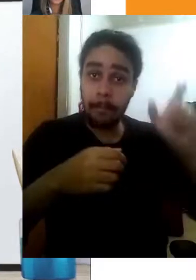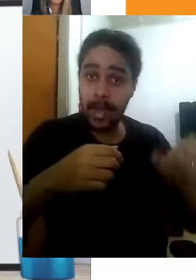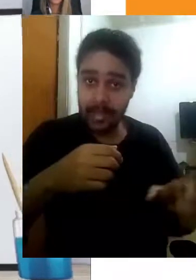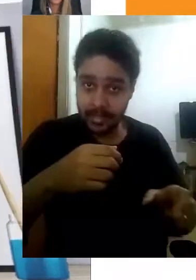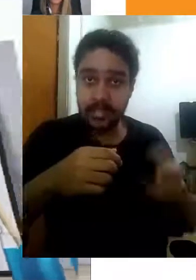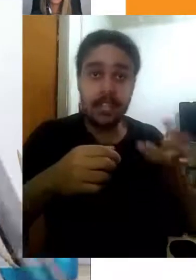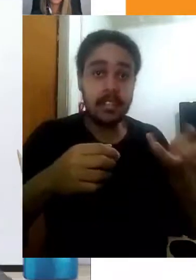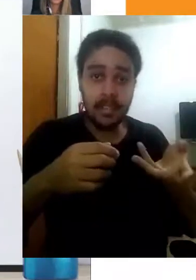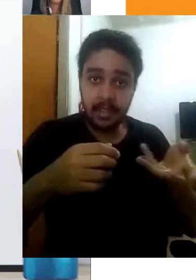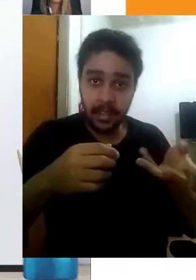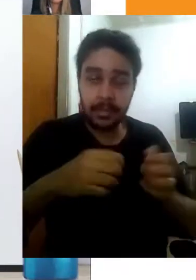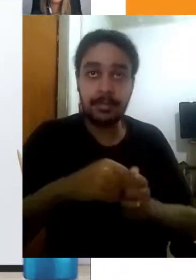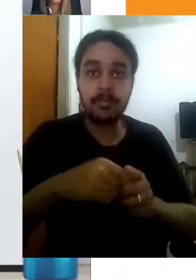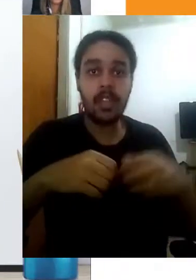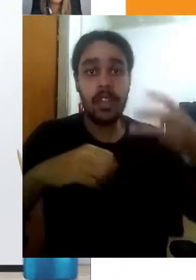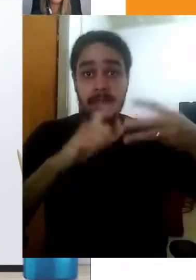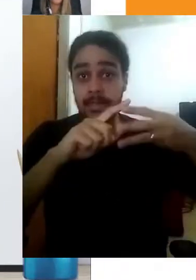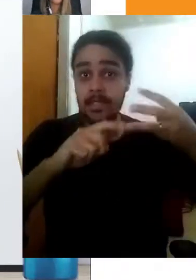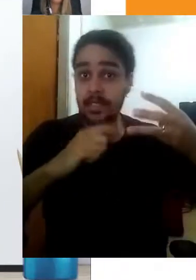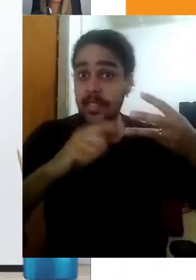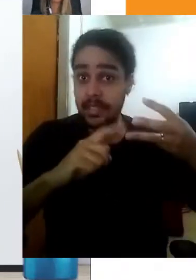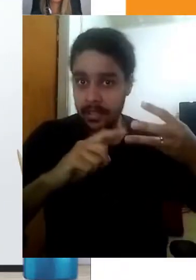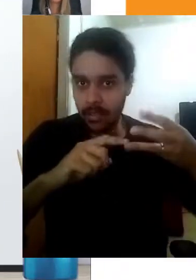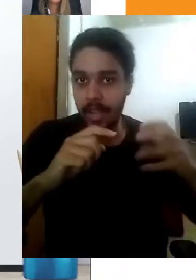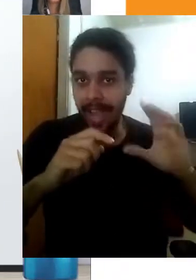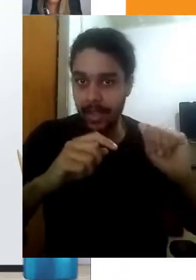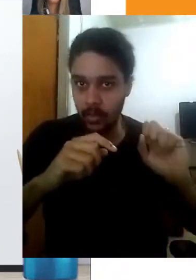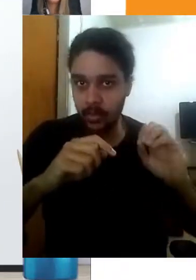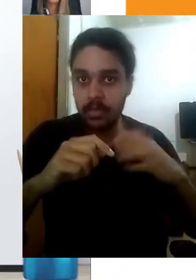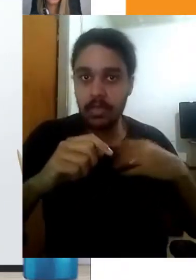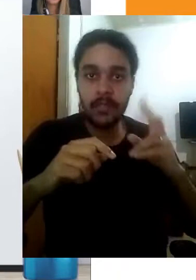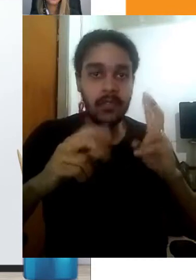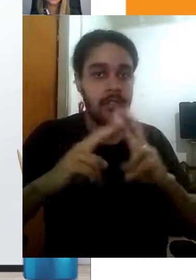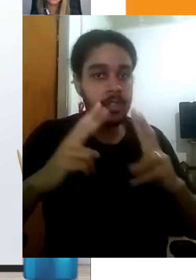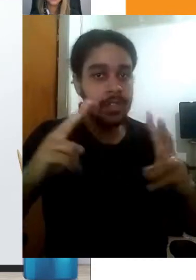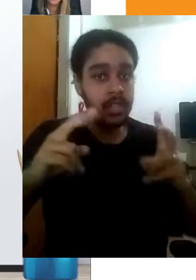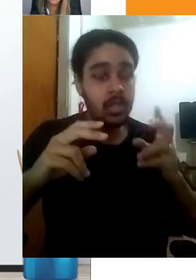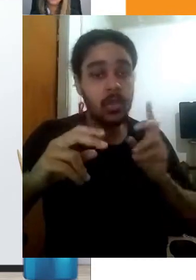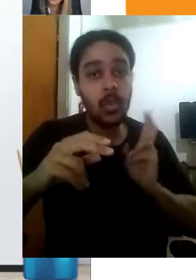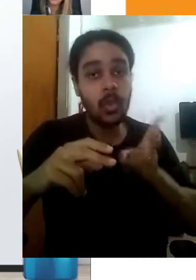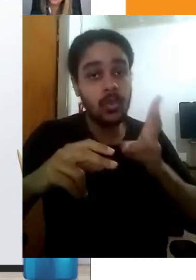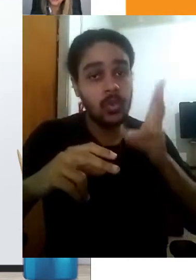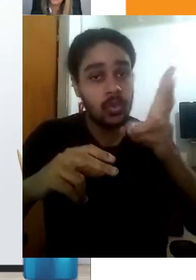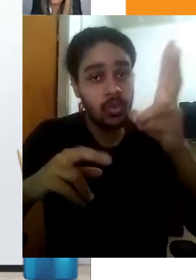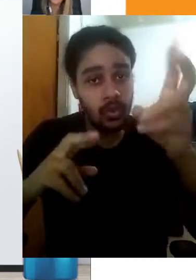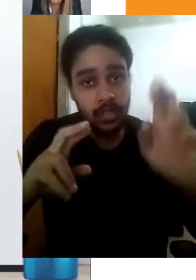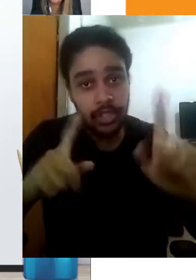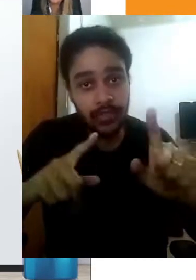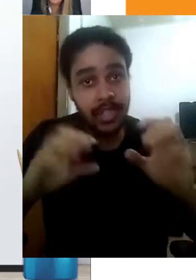massa e aceleração. E o terceiro caso é quando a velocidade é constante e diferente de